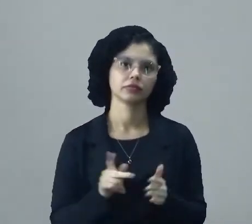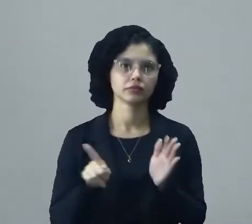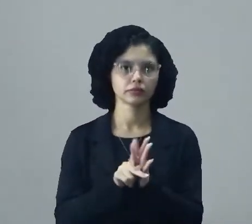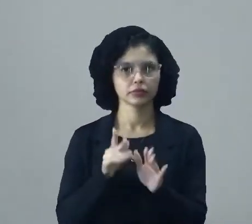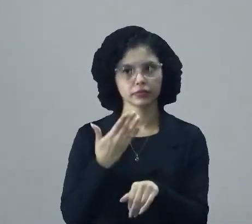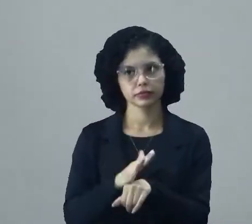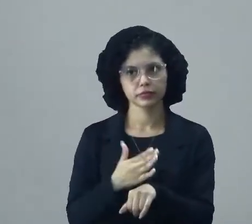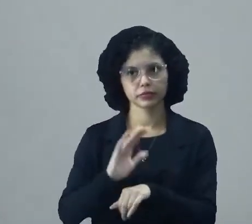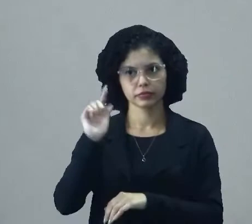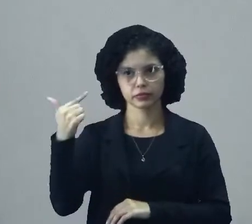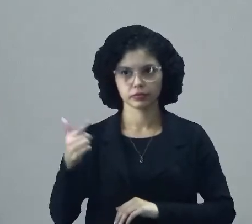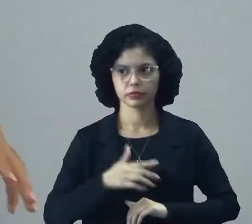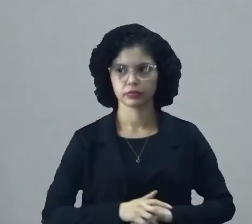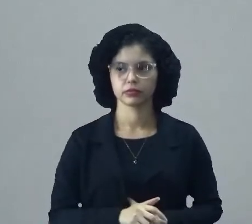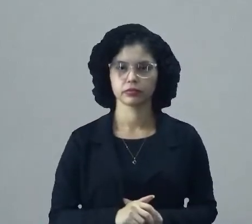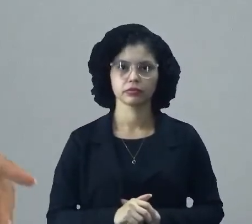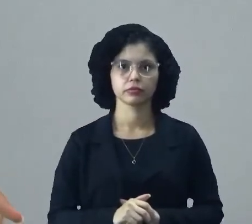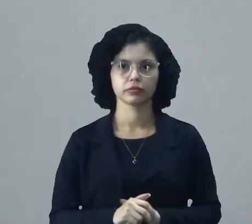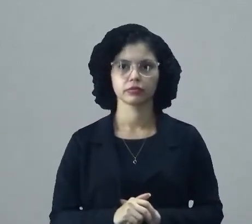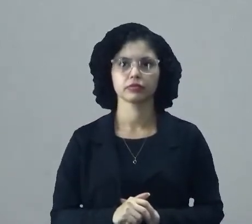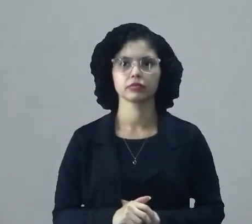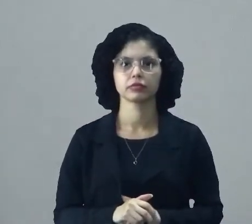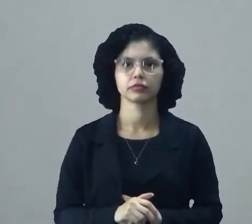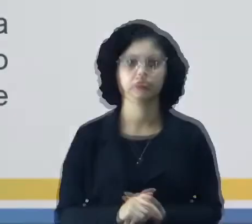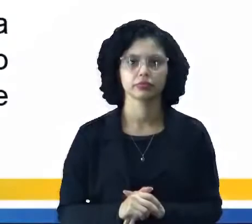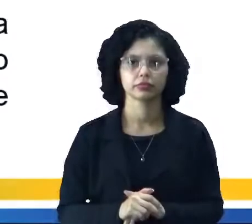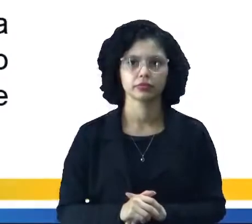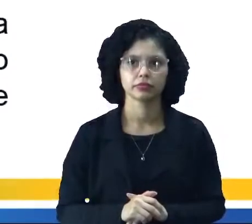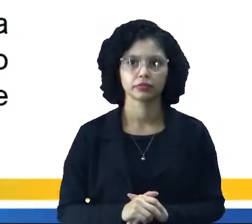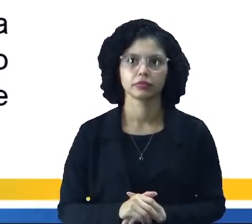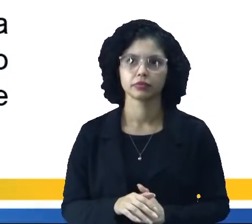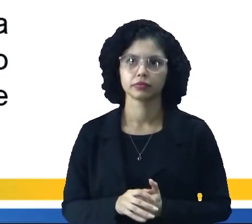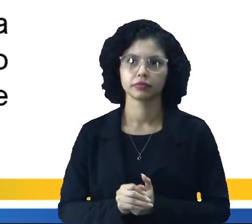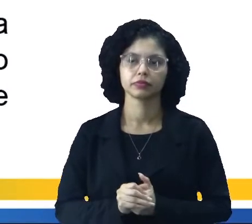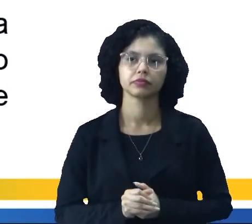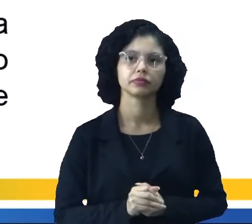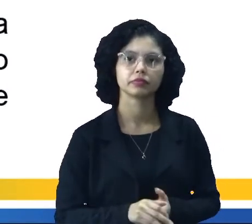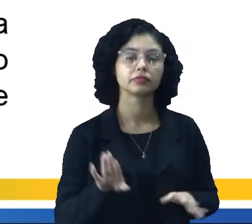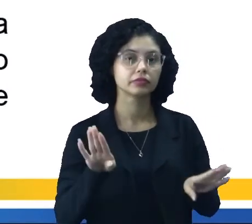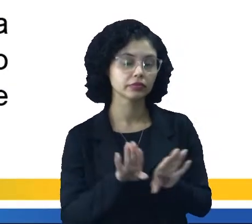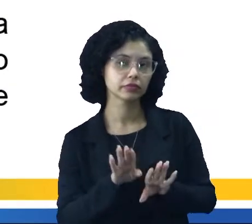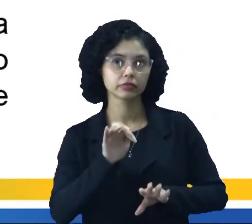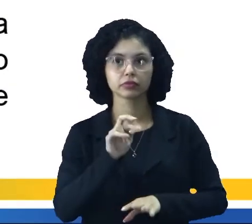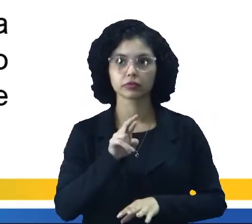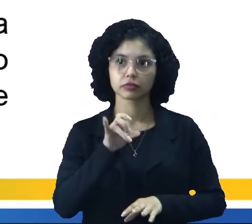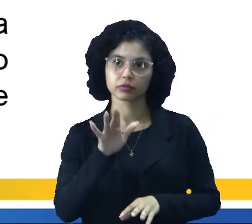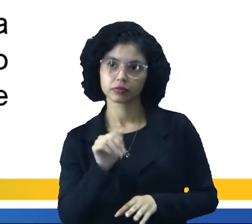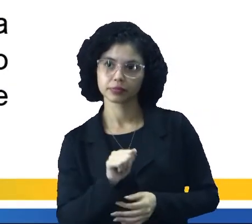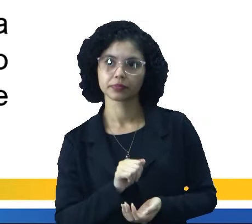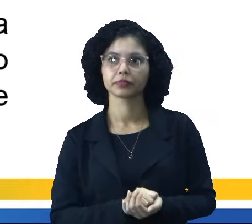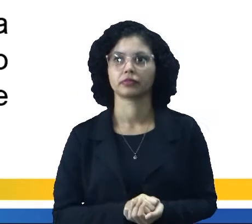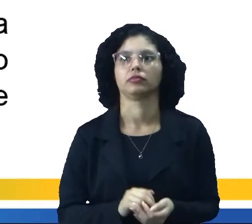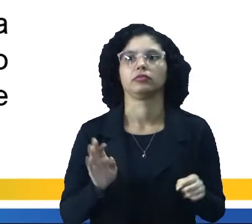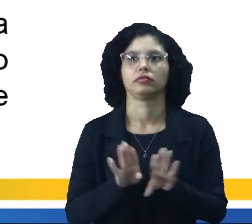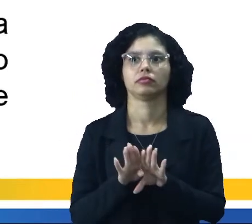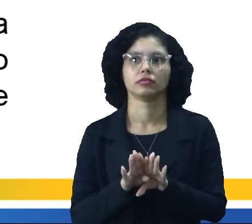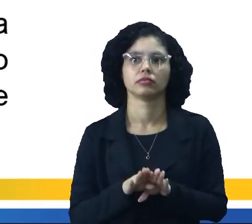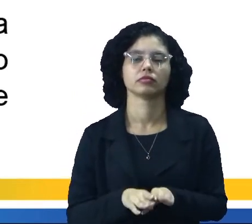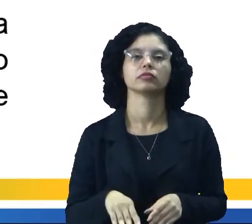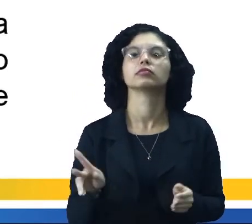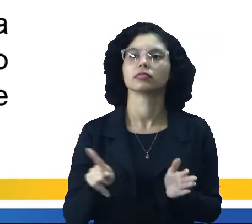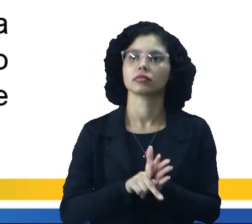tipo de prática, ou seja, aqui a gente vai ficar um pouco mais molinho, tranquilo? Então, seguindo, também temos a ginástica aeróbica, que